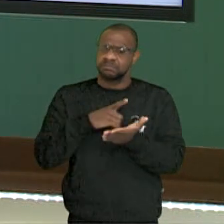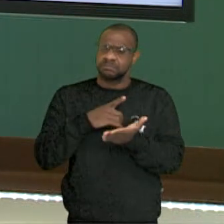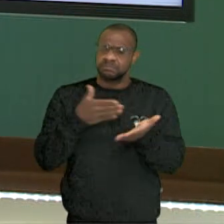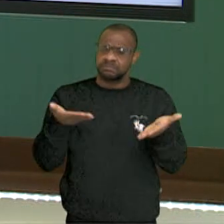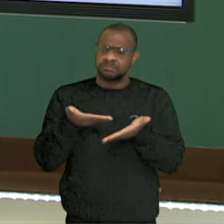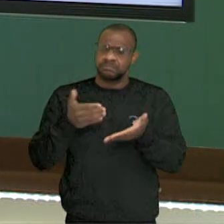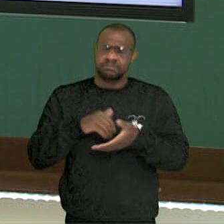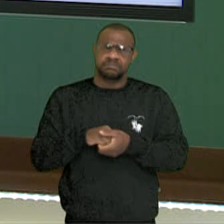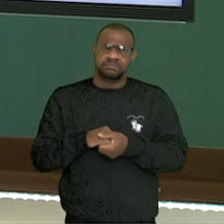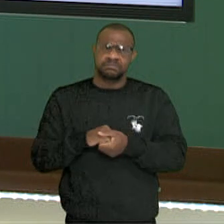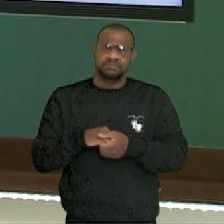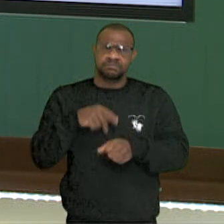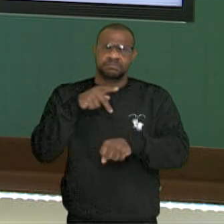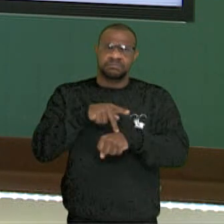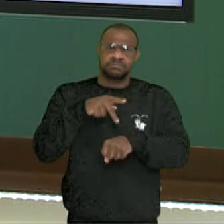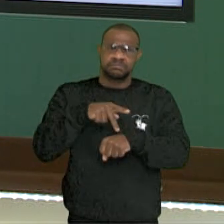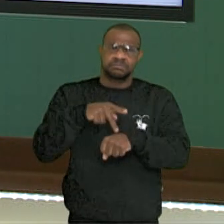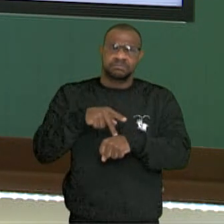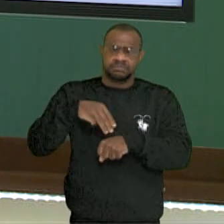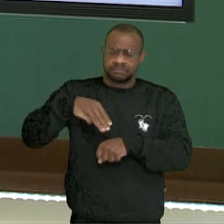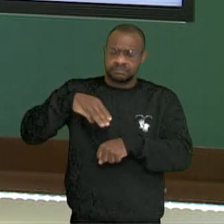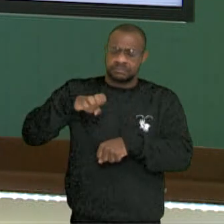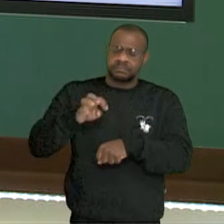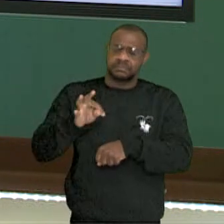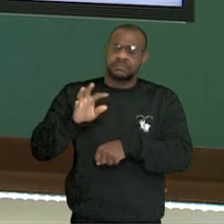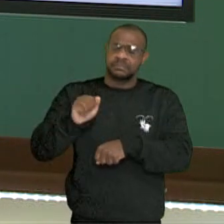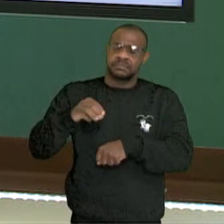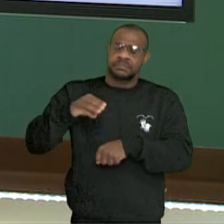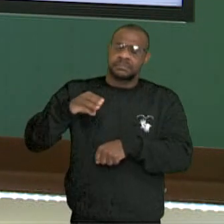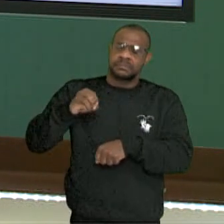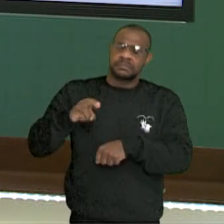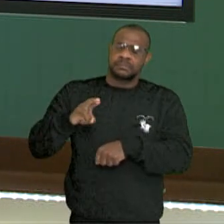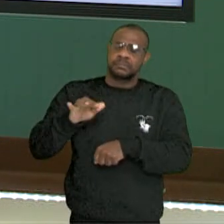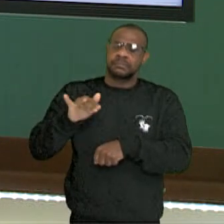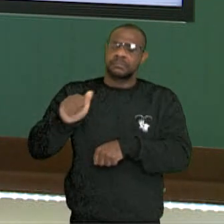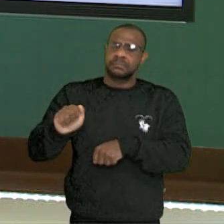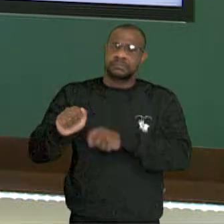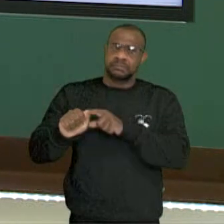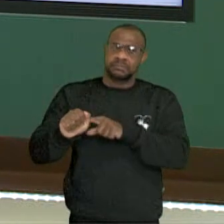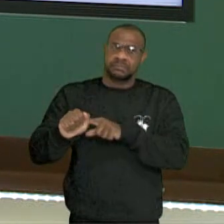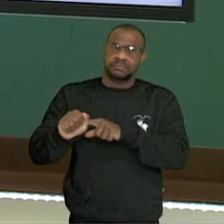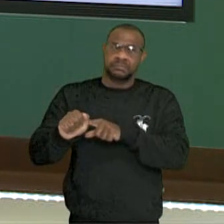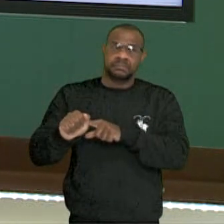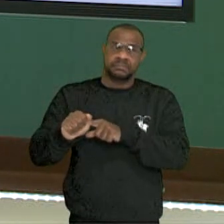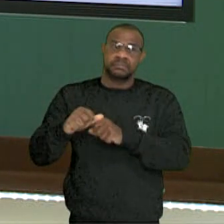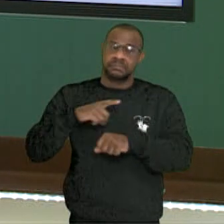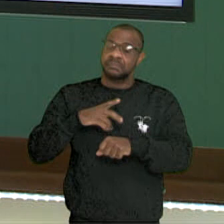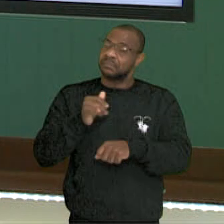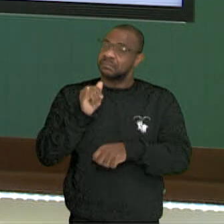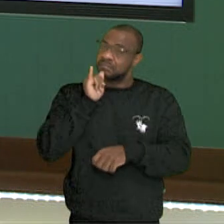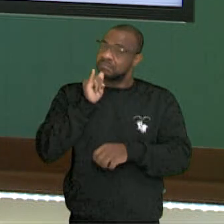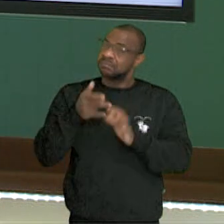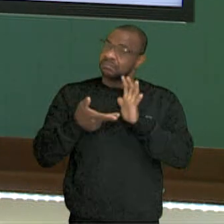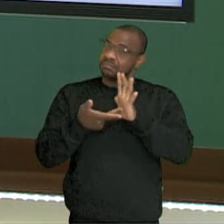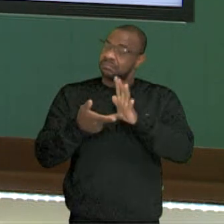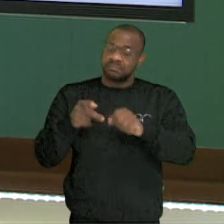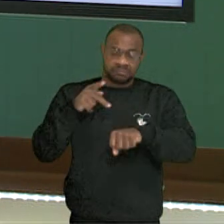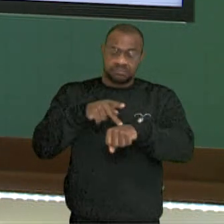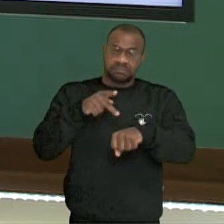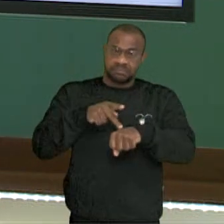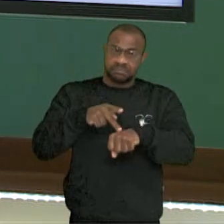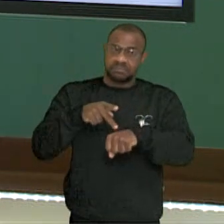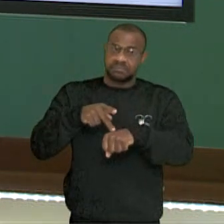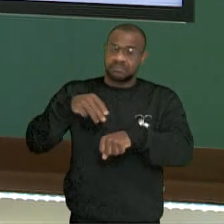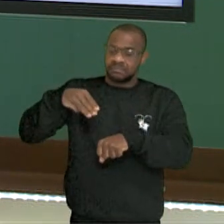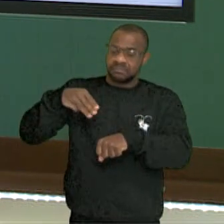de rochas, o quê? Metamórficas. Vocês sabiam que o pão de açúcar é um exemplo de rocha